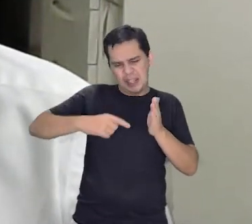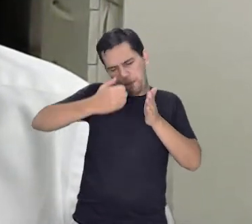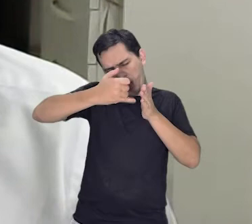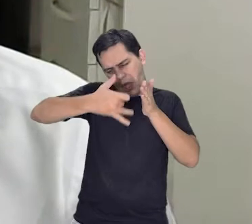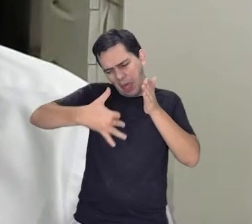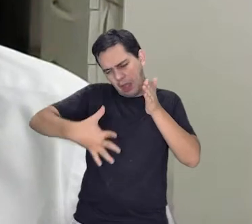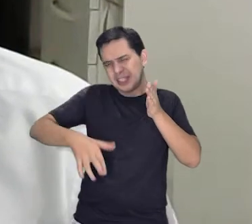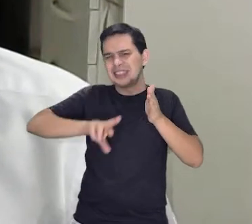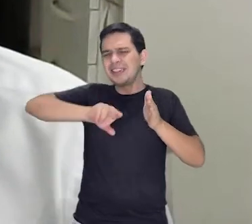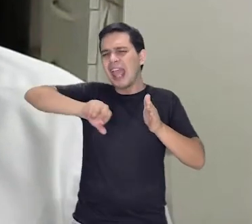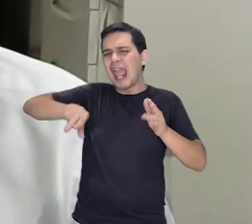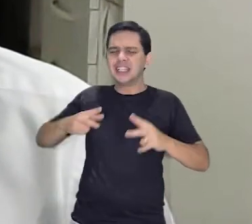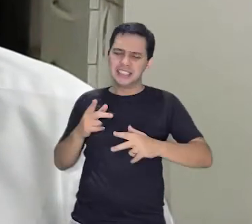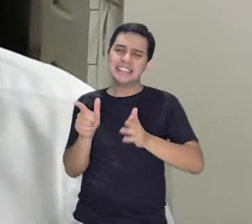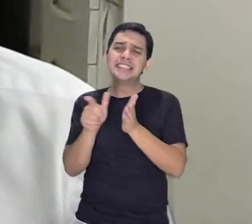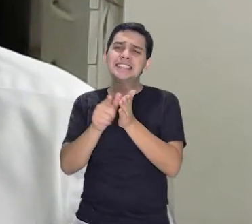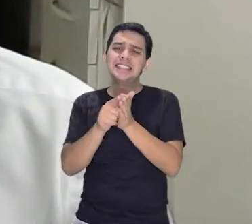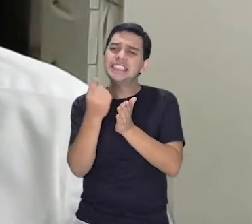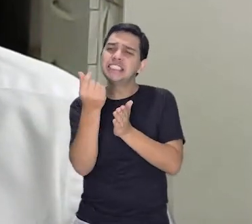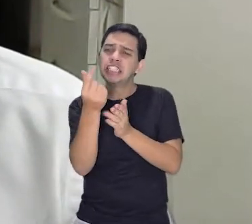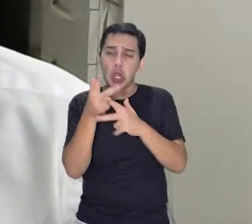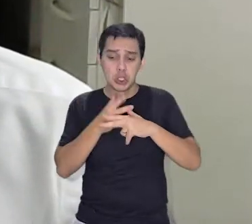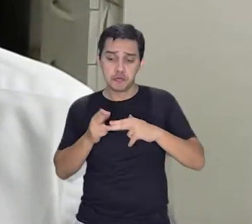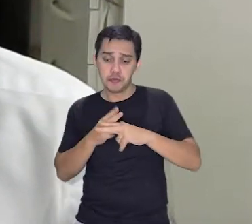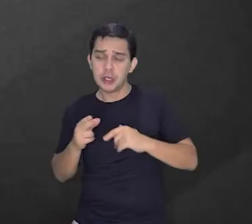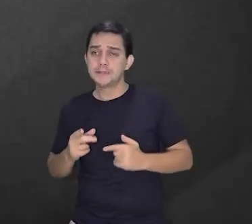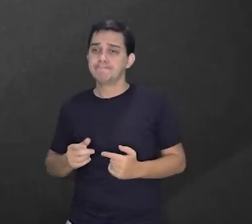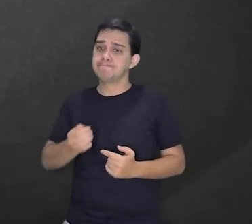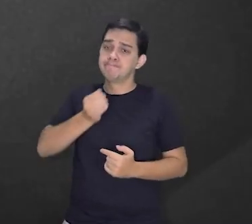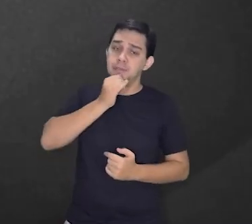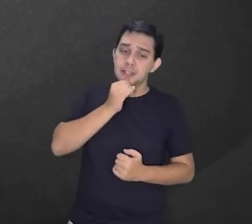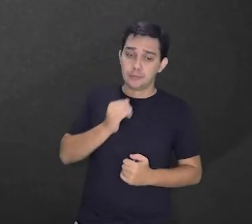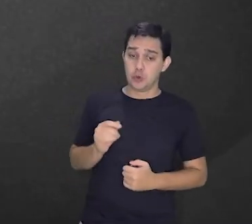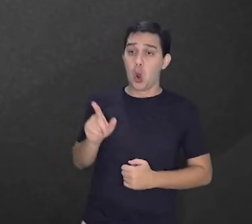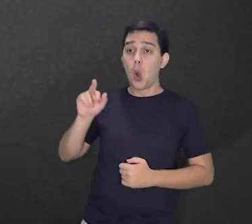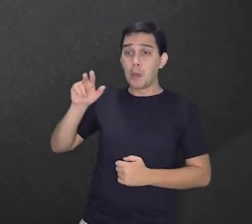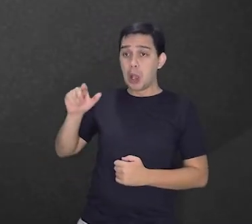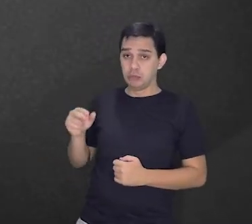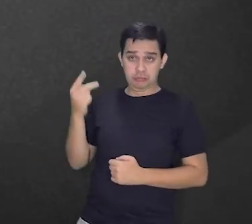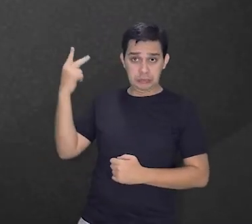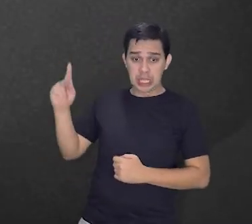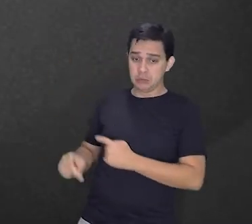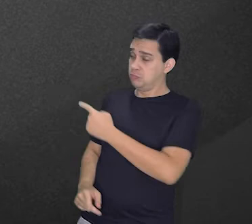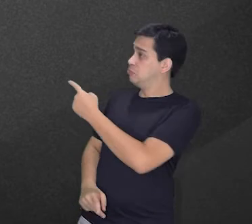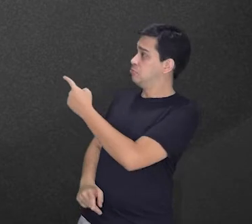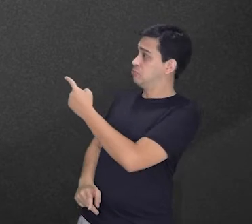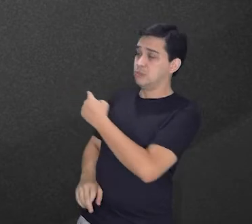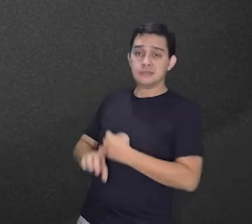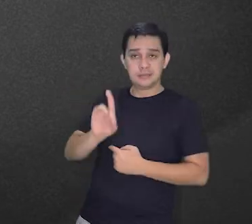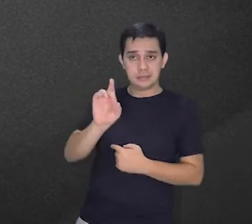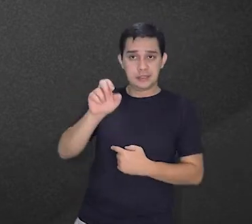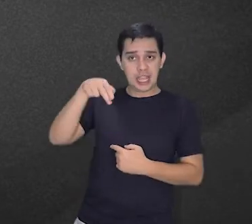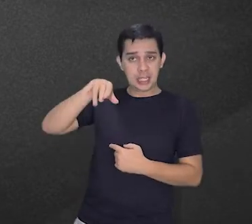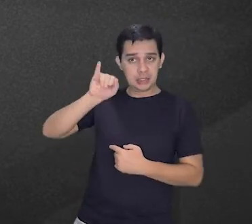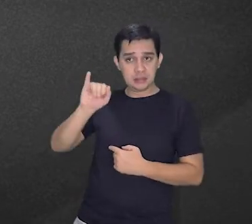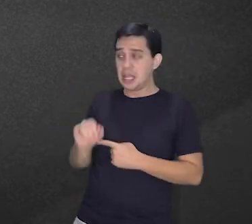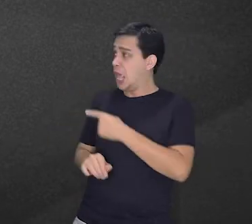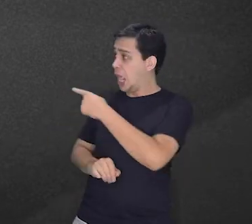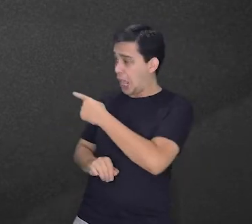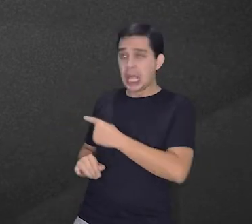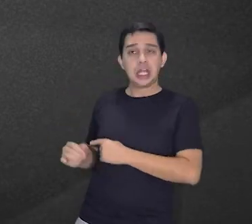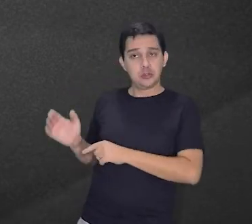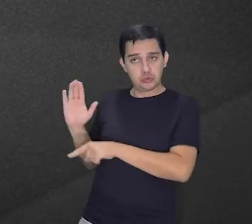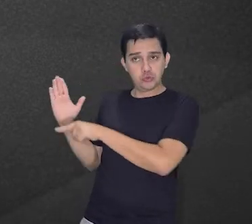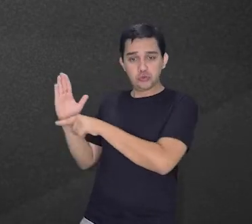e praticados de formas diversas. Então, por exemplo, com relação ao irmão do Rony Lessa, o Denis Lessa, a lavagem de dinheiro envolveu